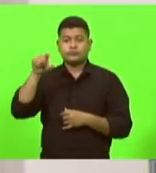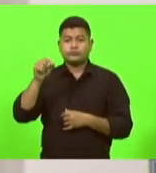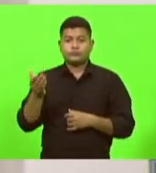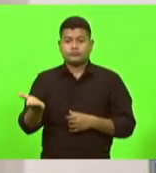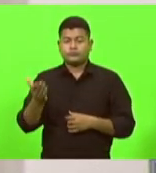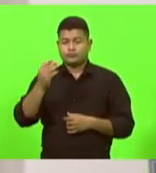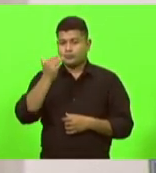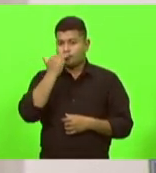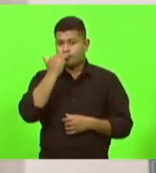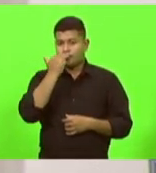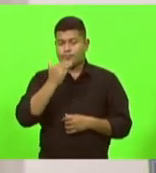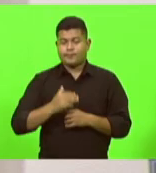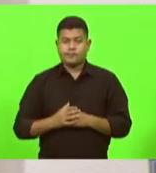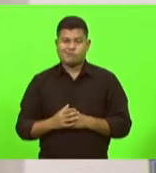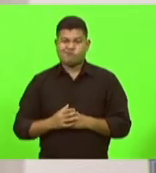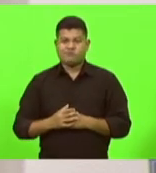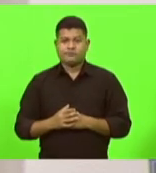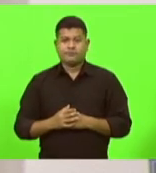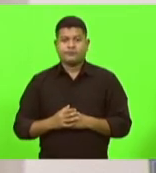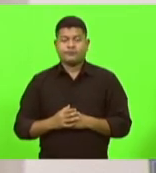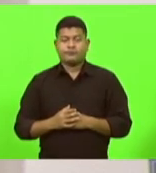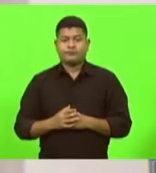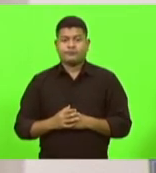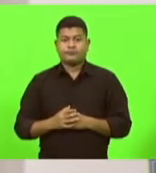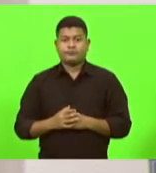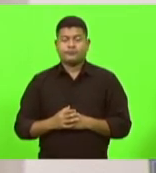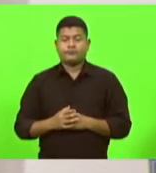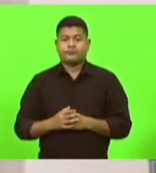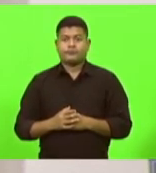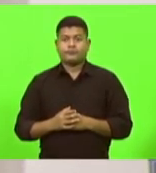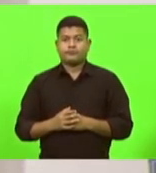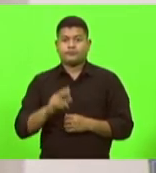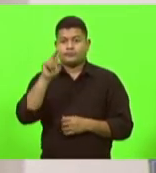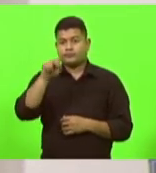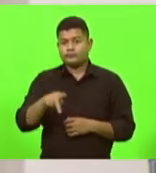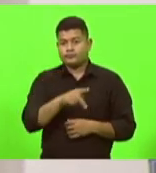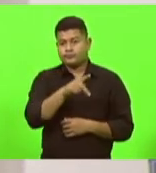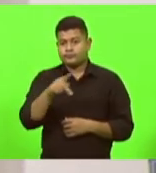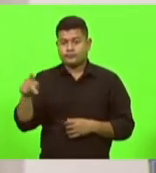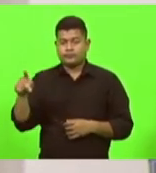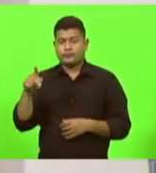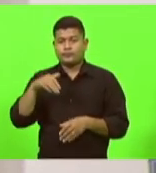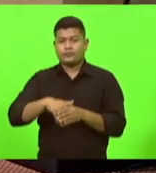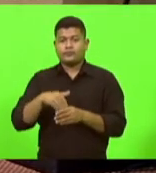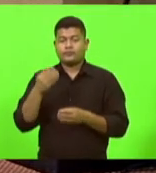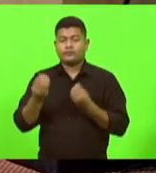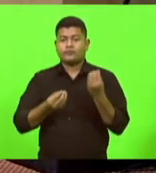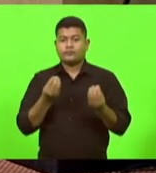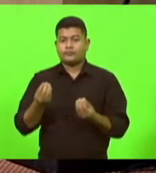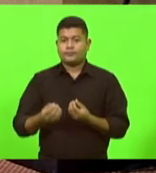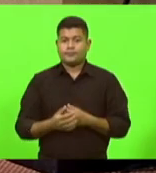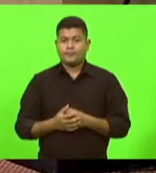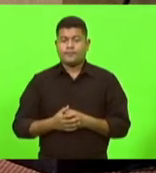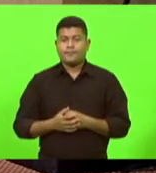amigo. Obrigado, deputado. Como vota o deputado Padre Pedro Baldiceira? Para o deputado